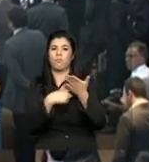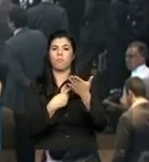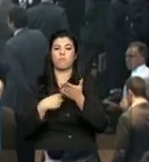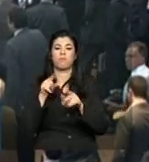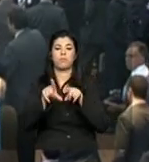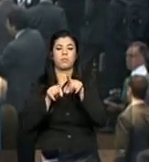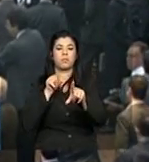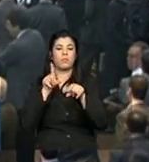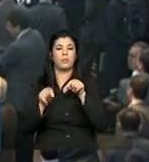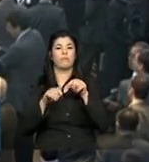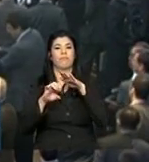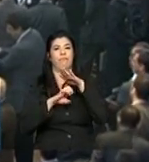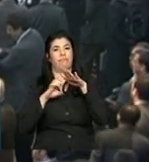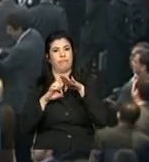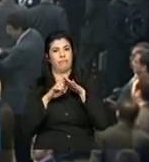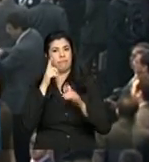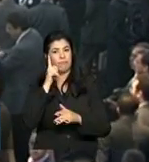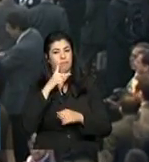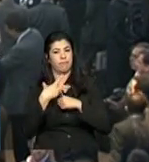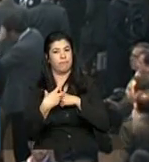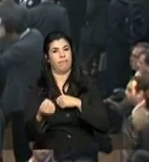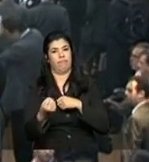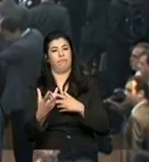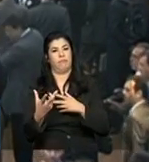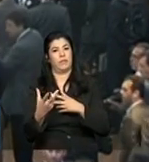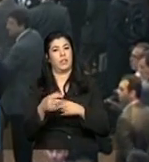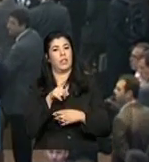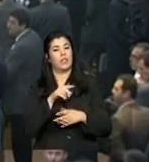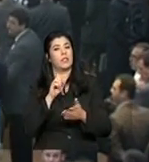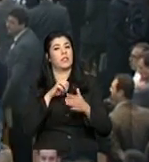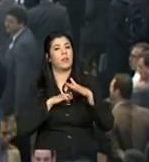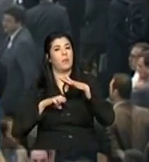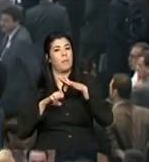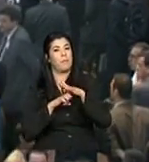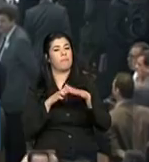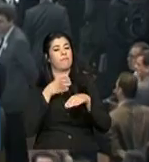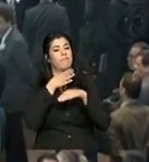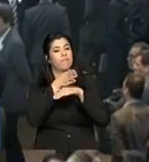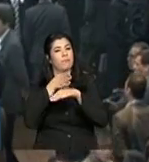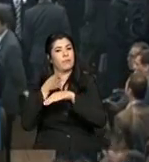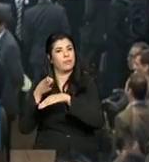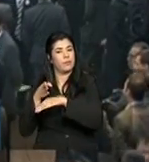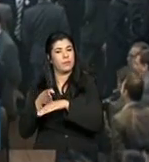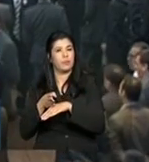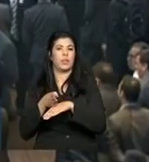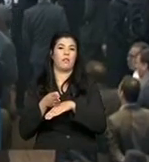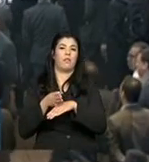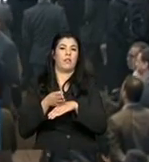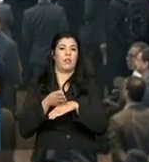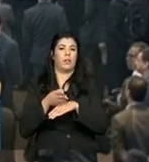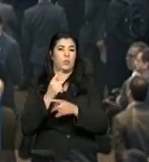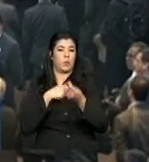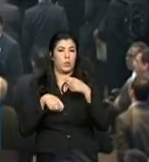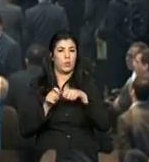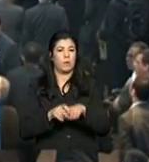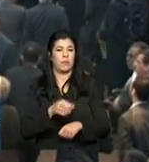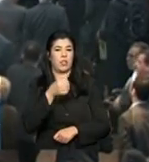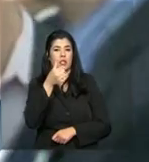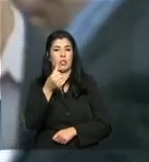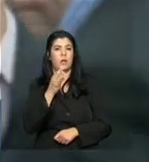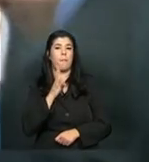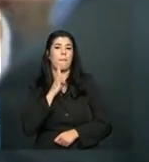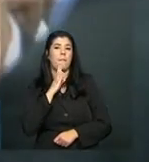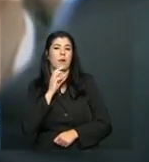neste leilão. Essas empresas terão que fazer um investimento de aproximadamente 6